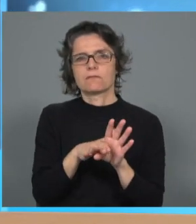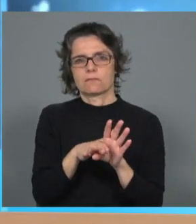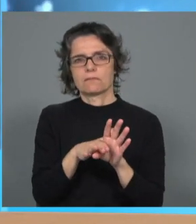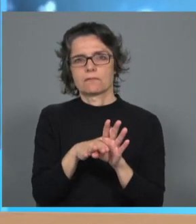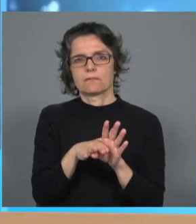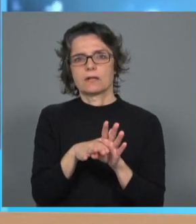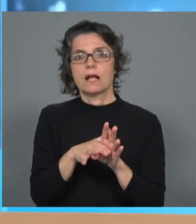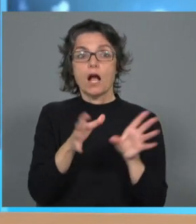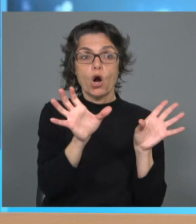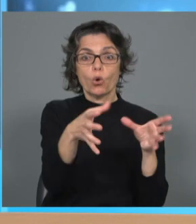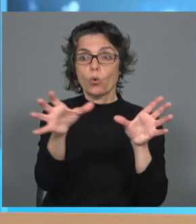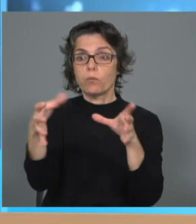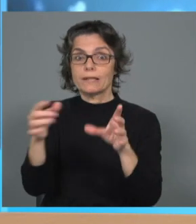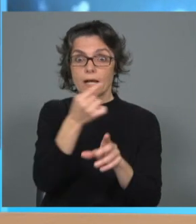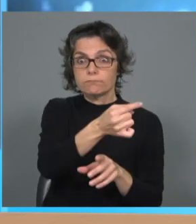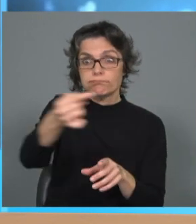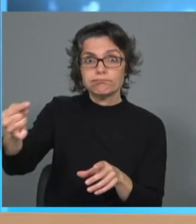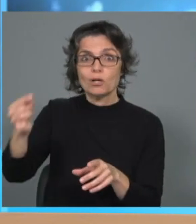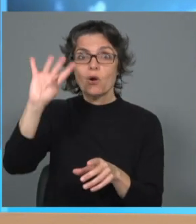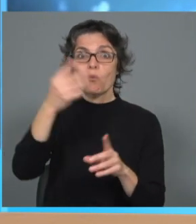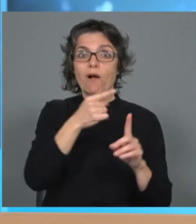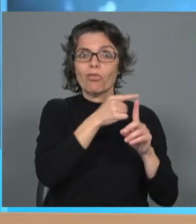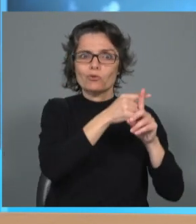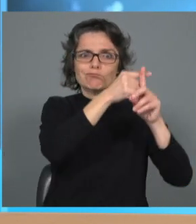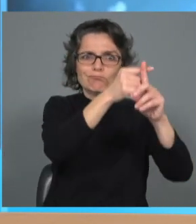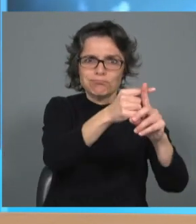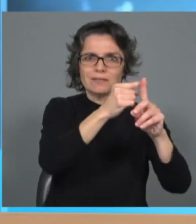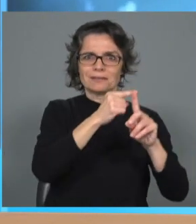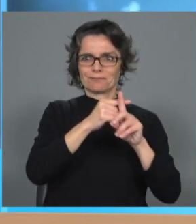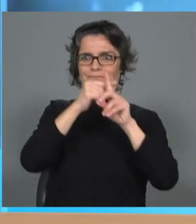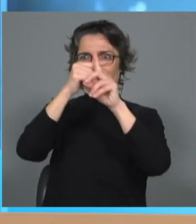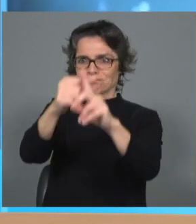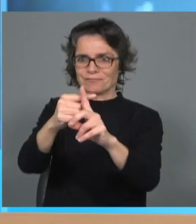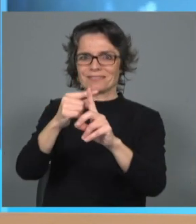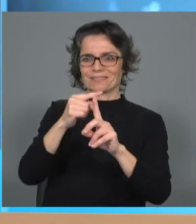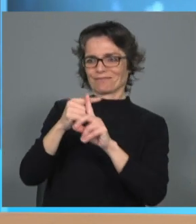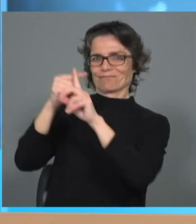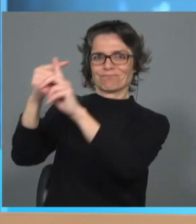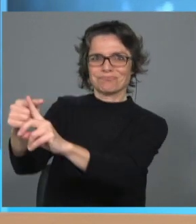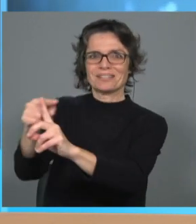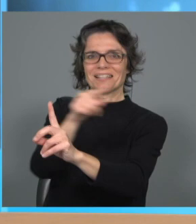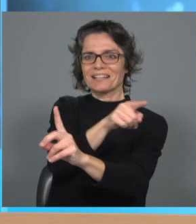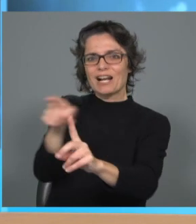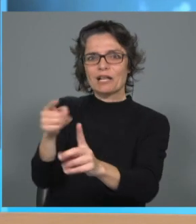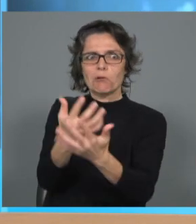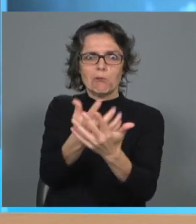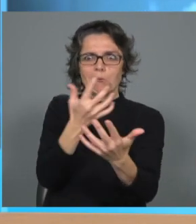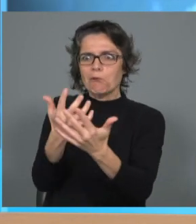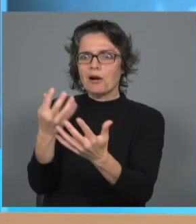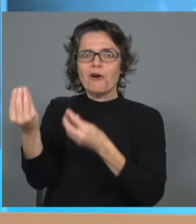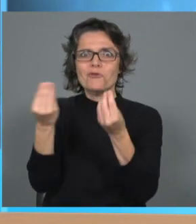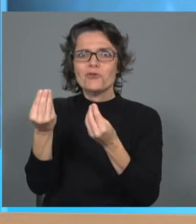cada comunidade em que a cruz chegava, era impressionante ver não só a entrega dos